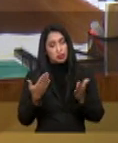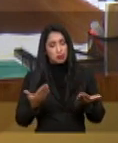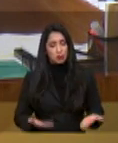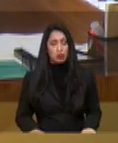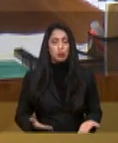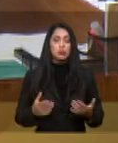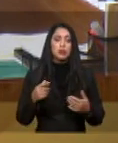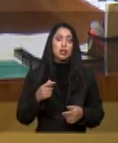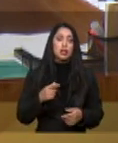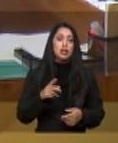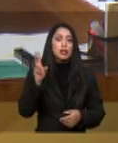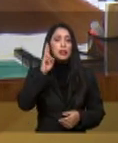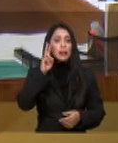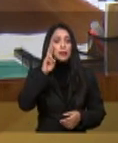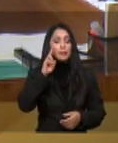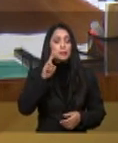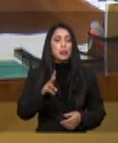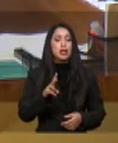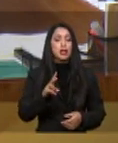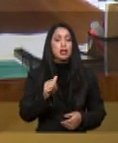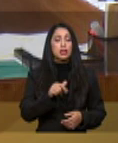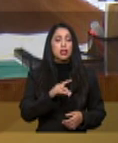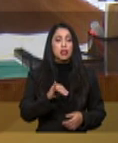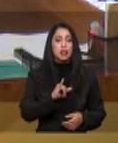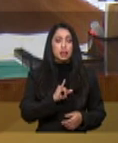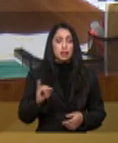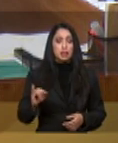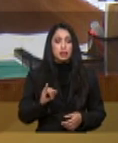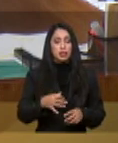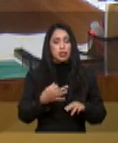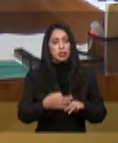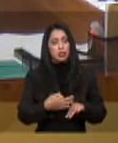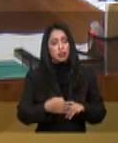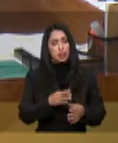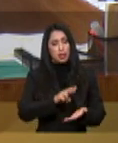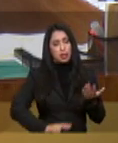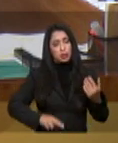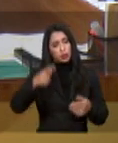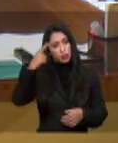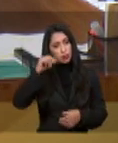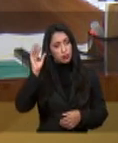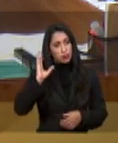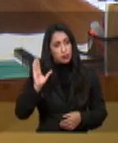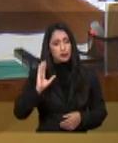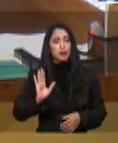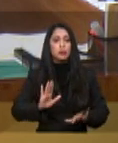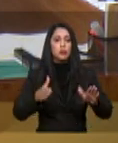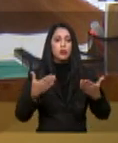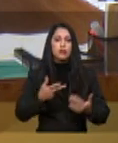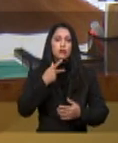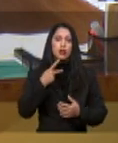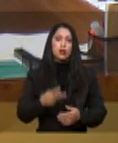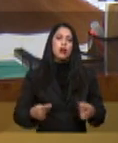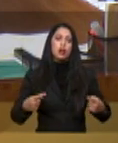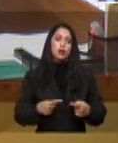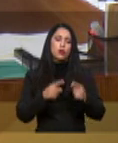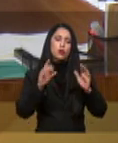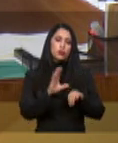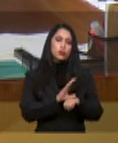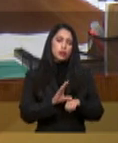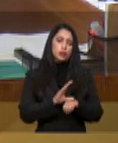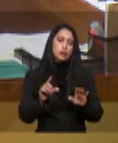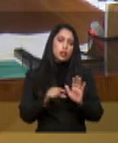cabe rememorar o que é decidido na ADI 4974, ministra Rosa Weber, quando esta Corte afirmou a constitucionalidade do parágrafo